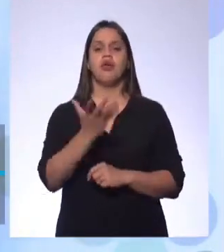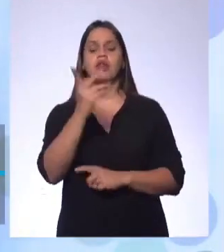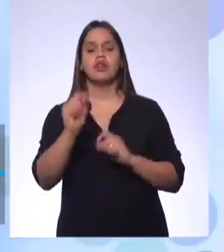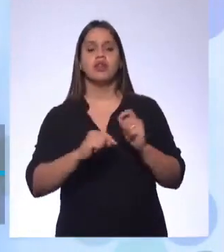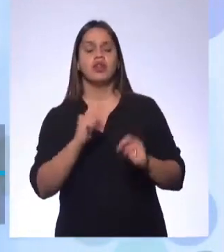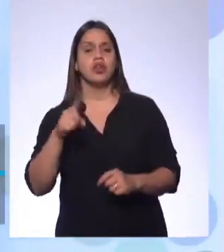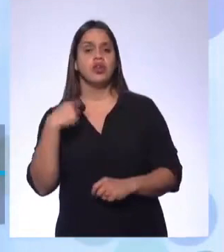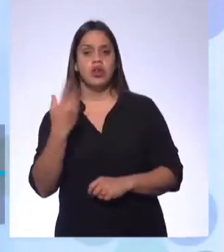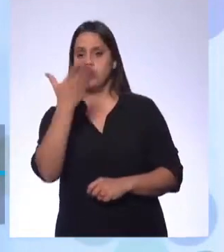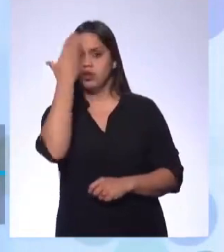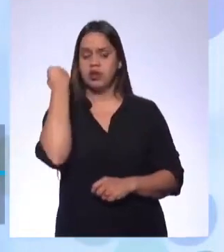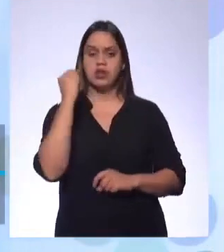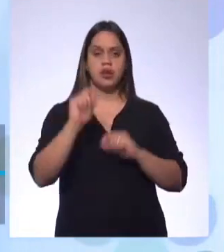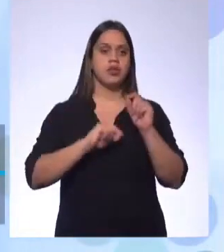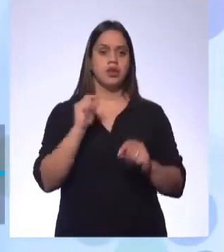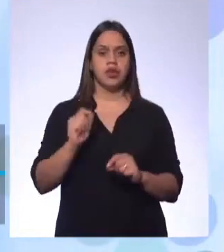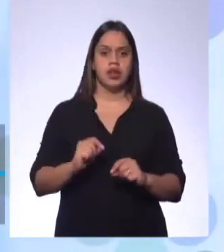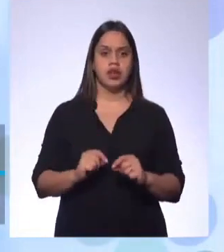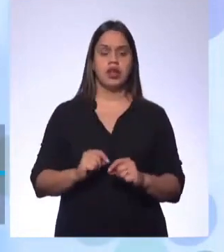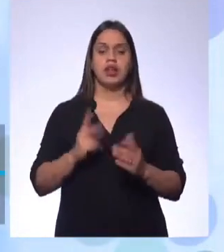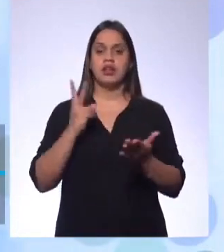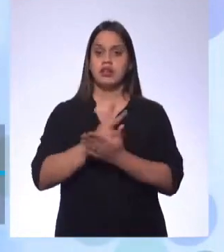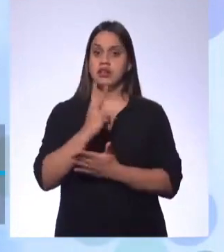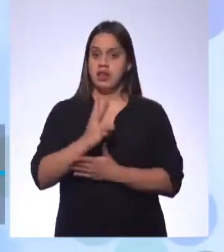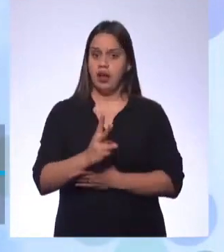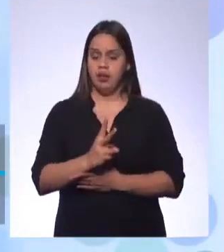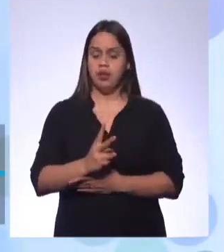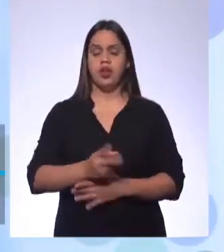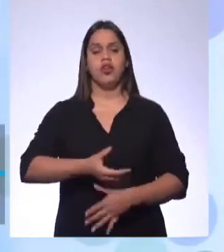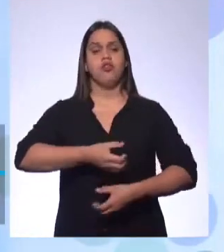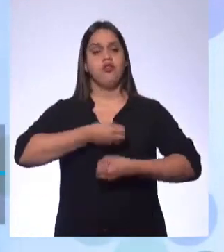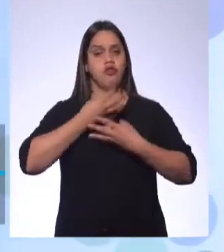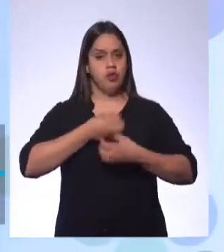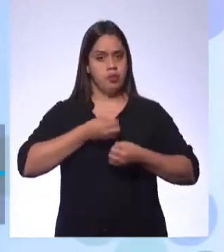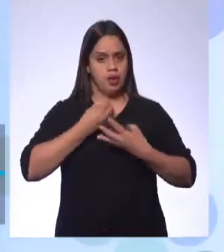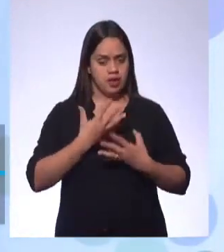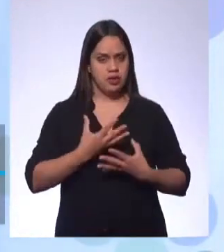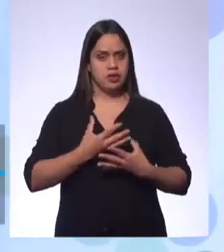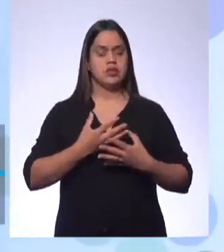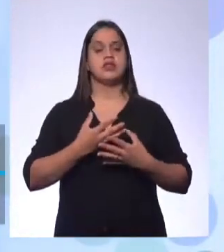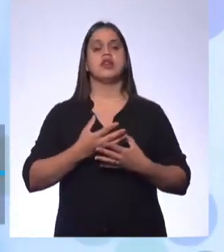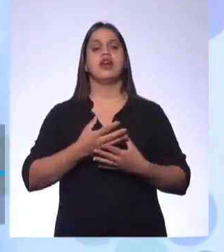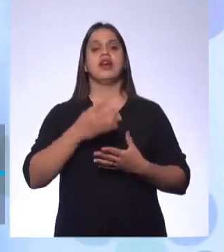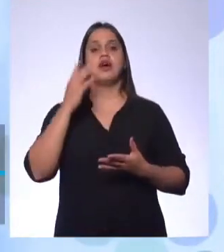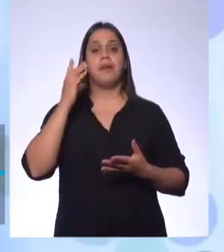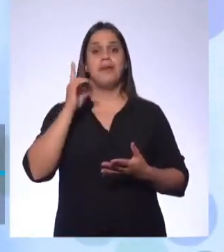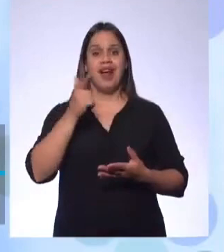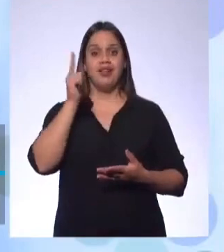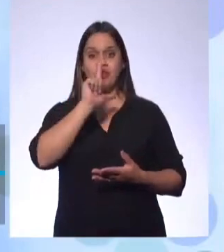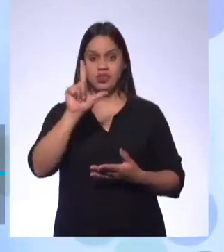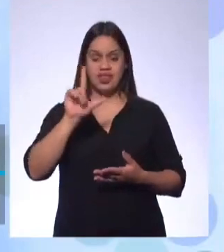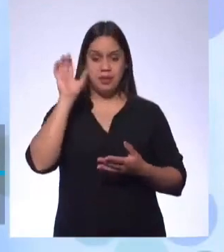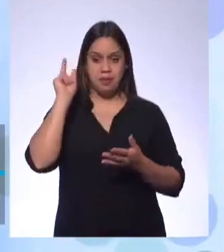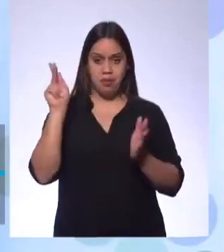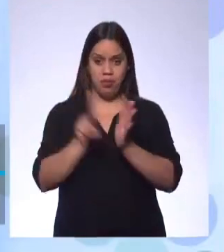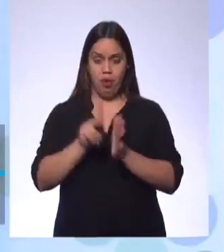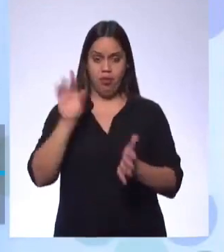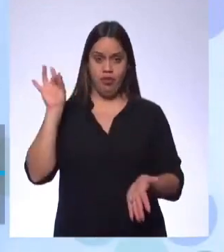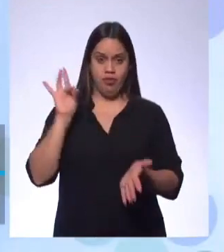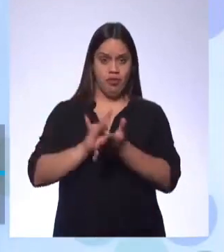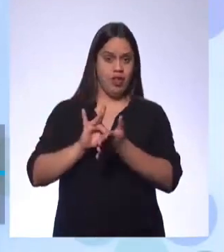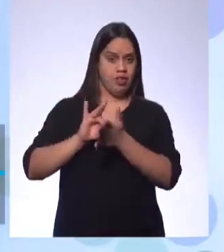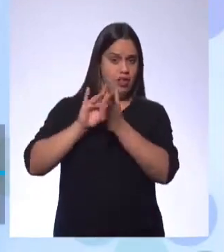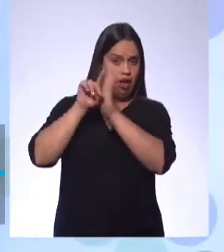não esquecermos que toda informação, para que seja considerada uma verdade científica, algo